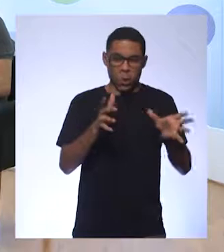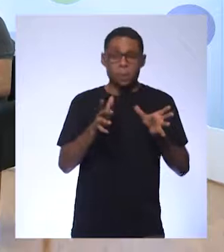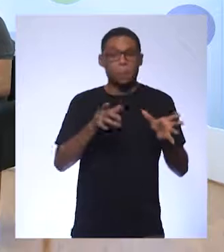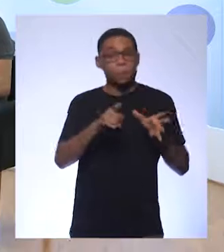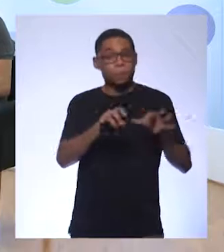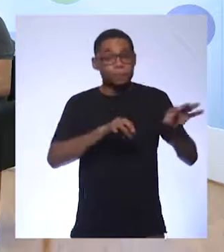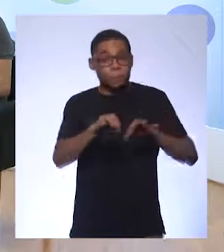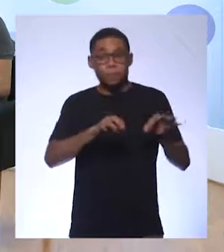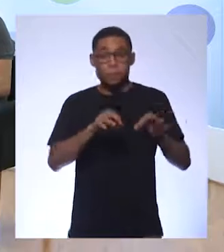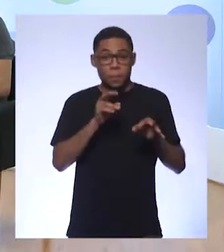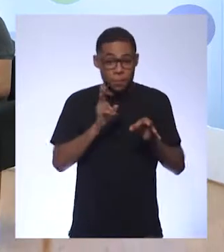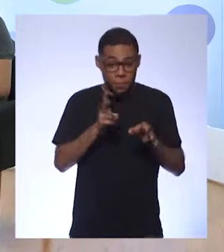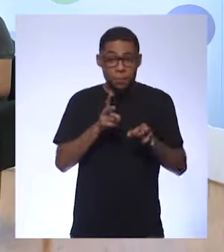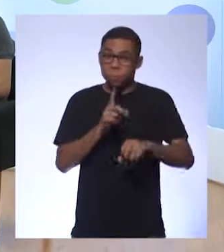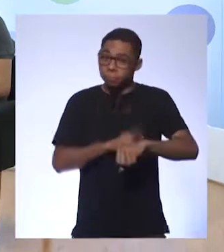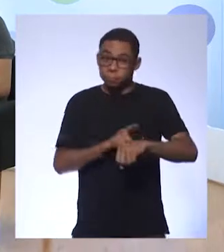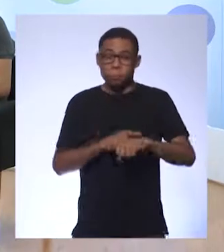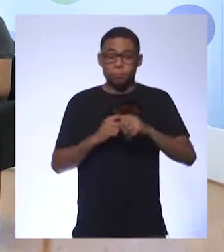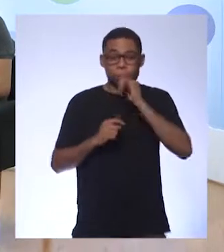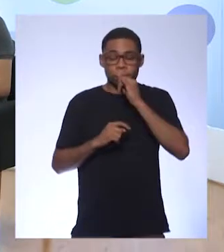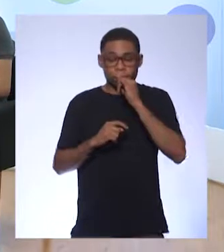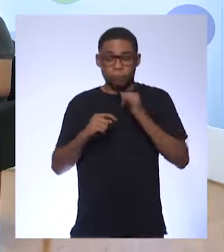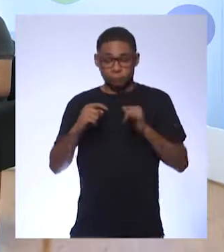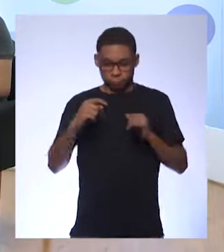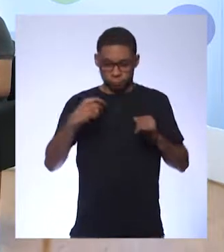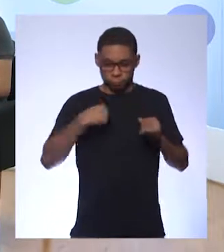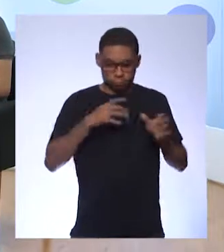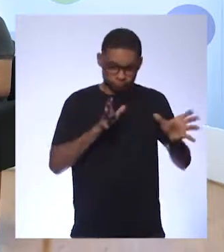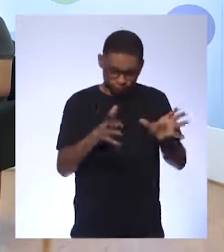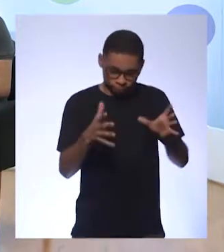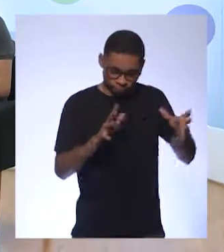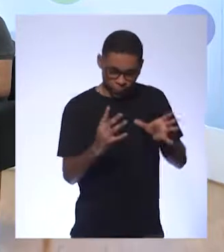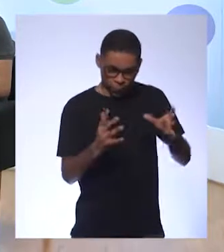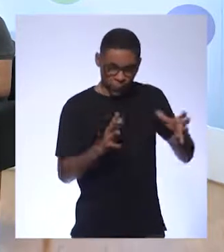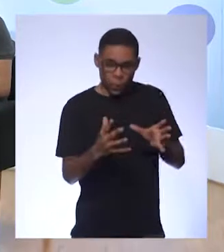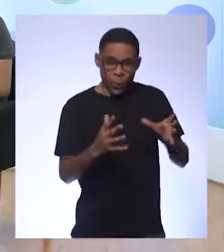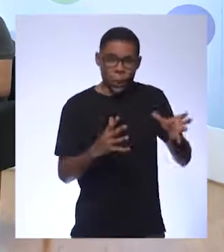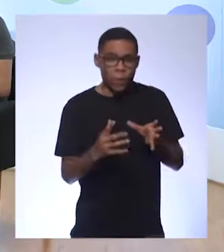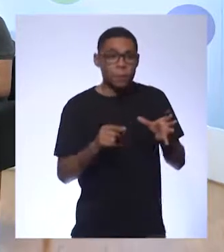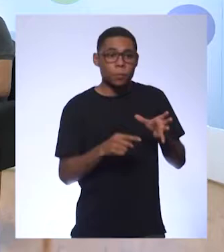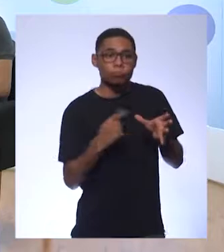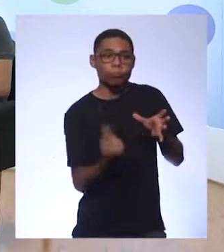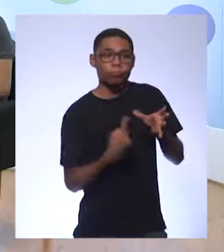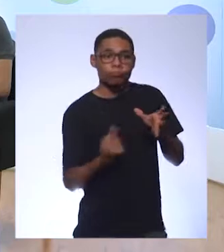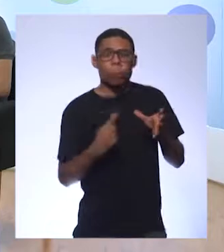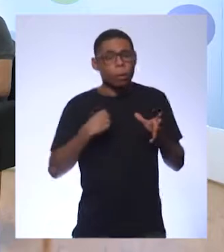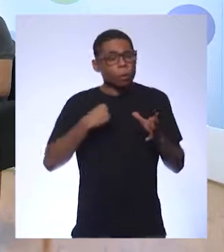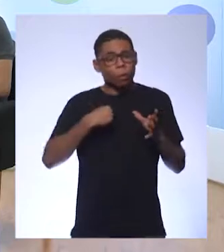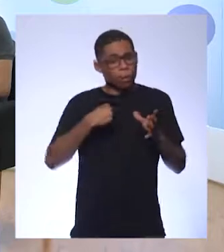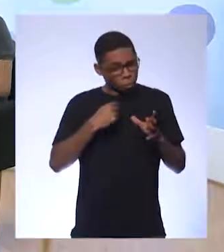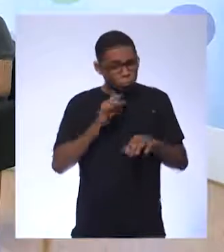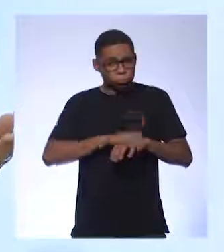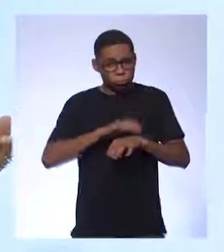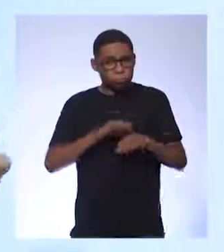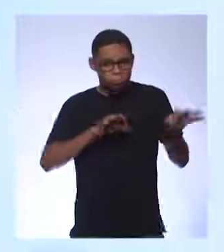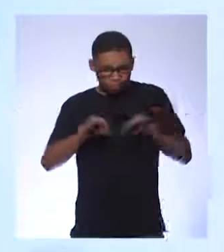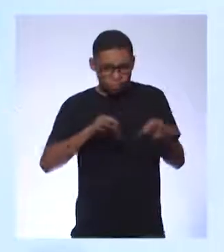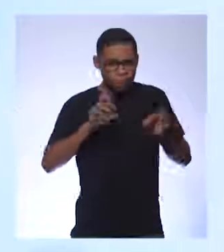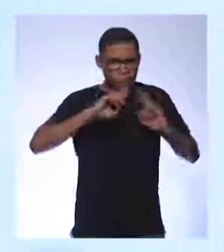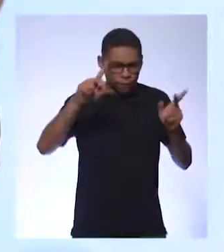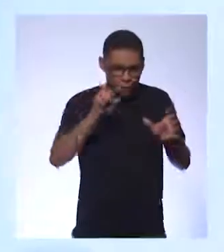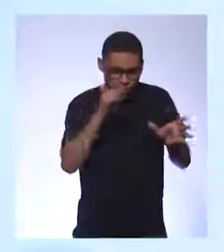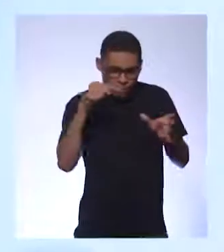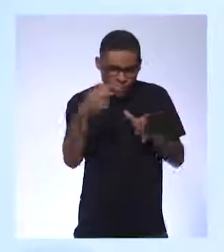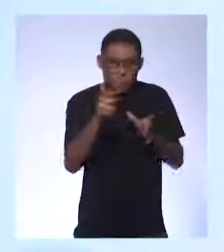feito durante o processo. Porque enquanto o artista estava fazendo, girando lá a mesa, ele foi criando, foi mudando as formas, né?